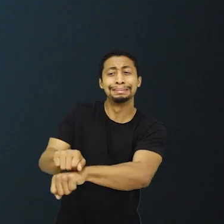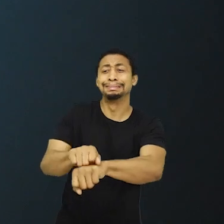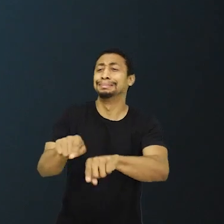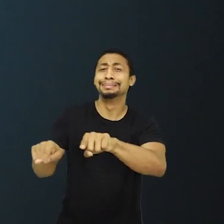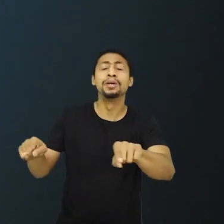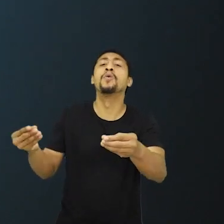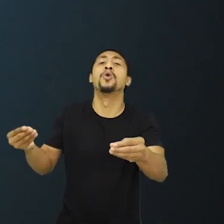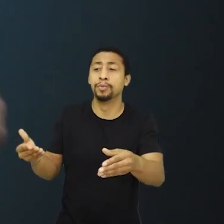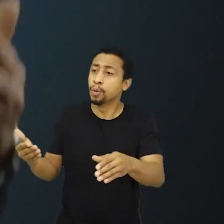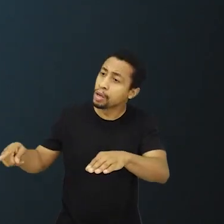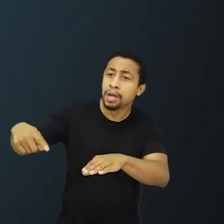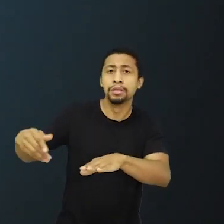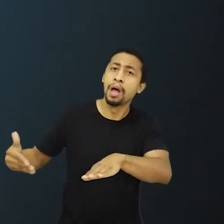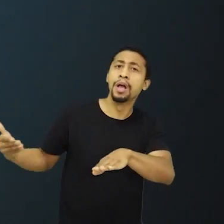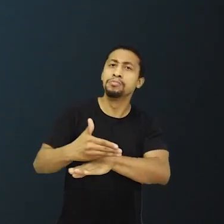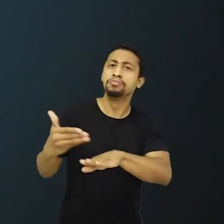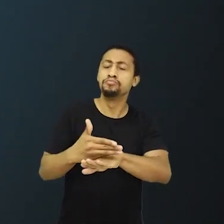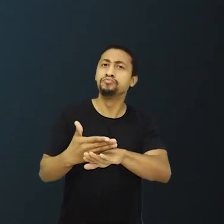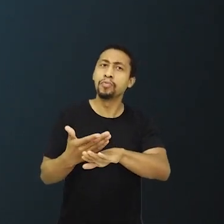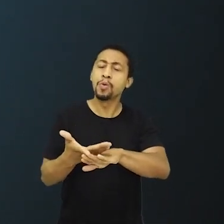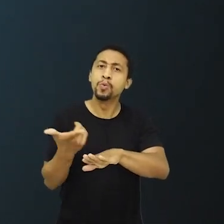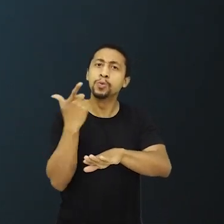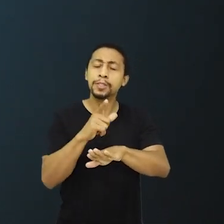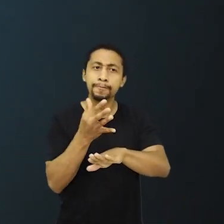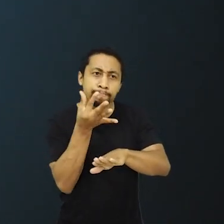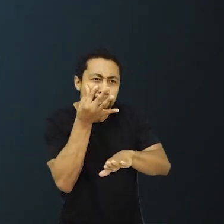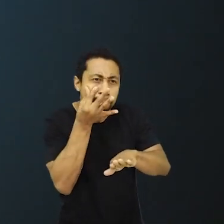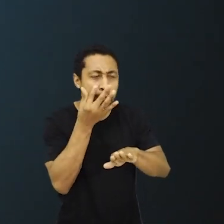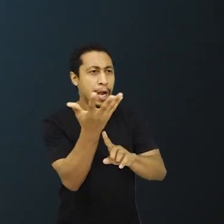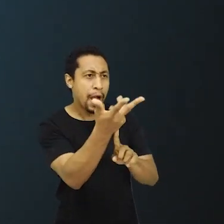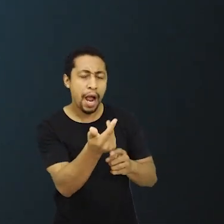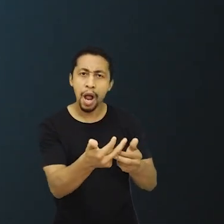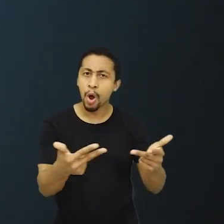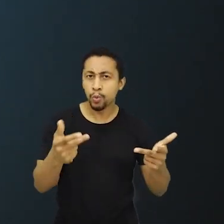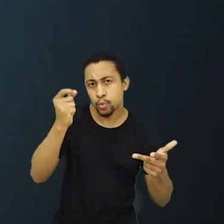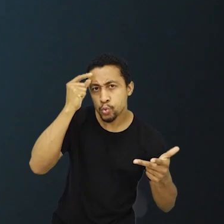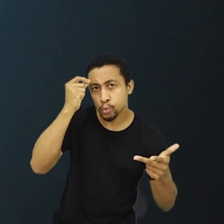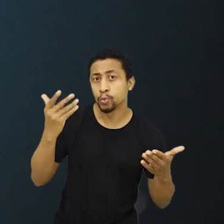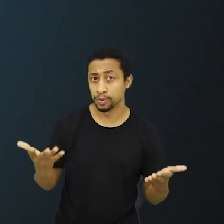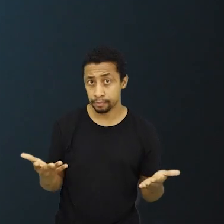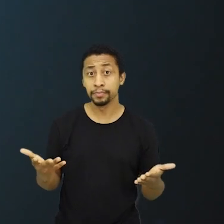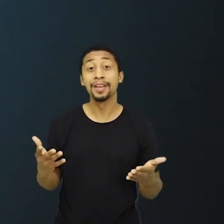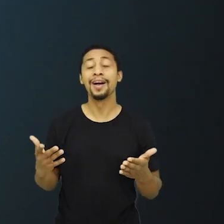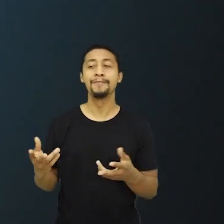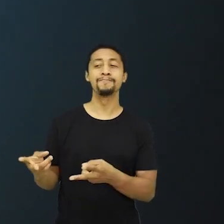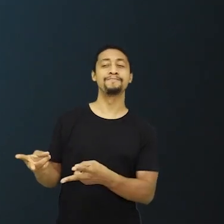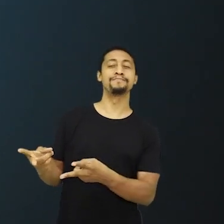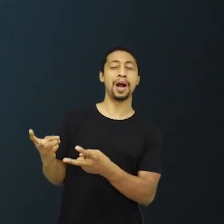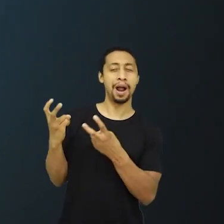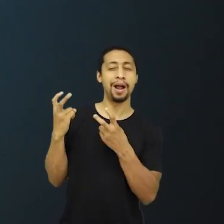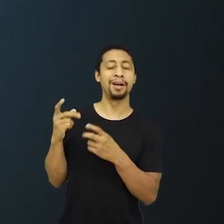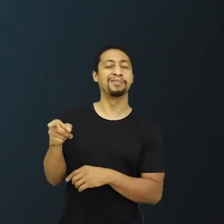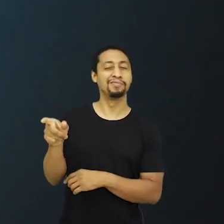o acesso à cultura. Isso foi ficando muito claro na pesquisa, e também ficou muito claro esse lado de que ele tinha